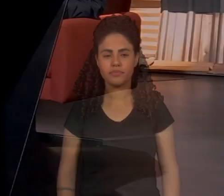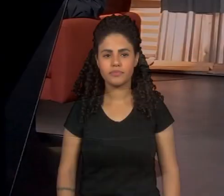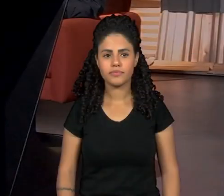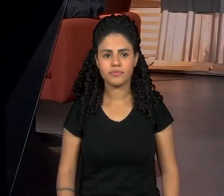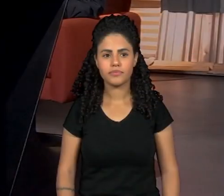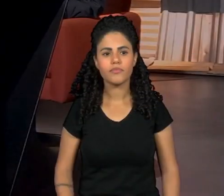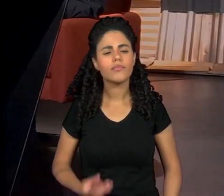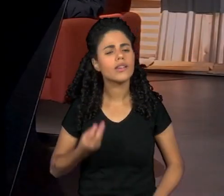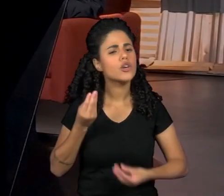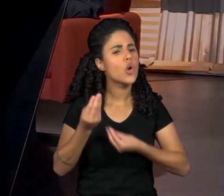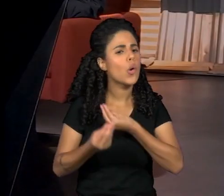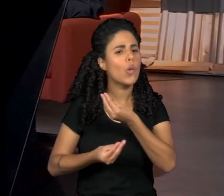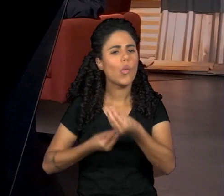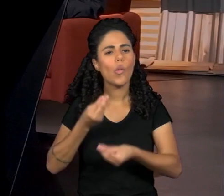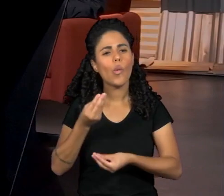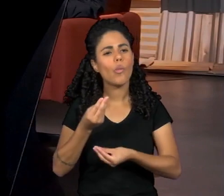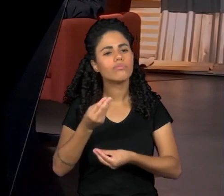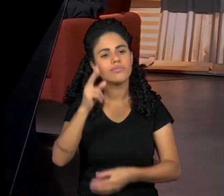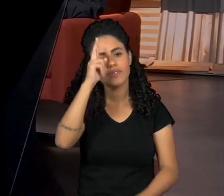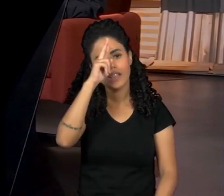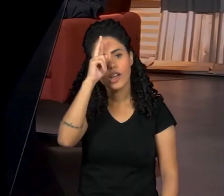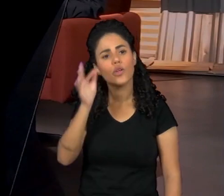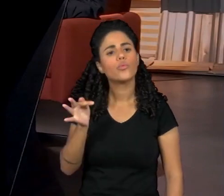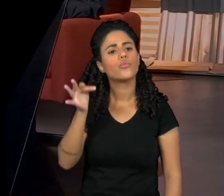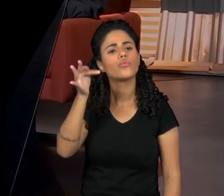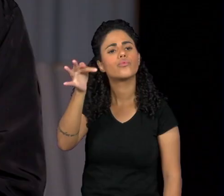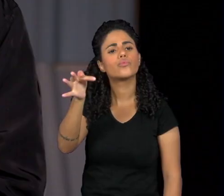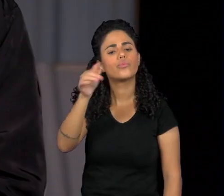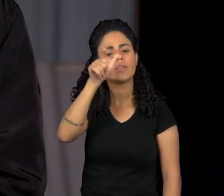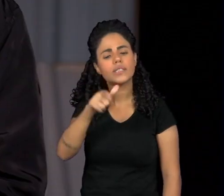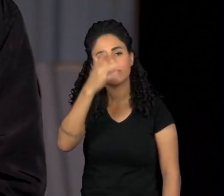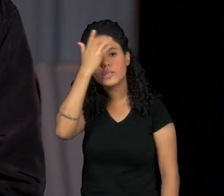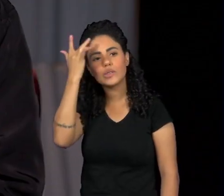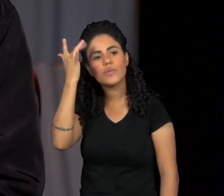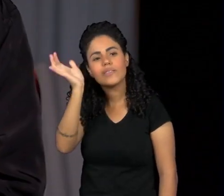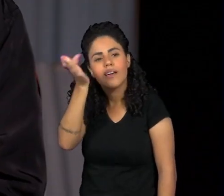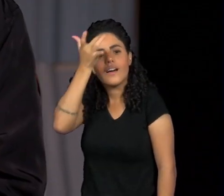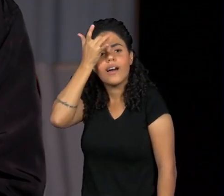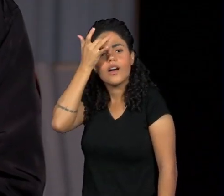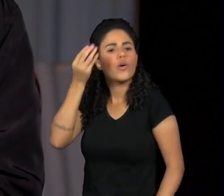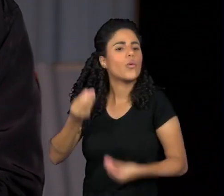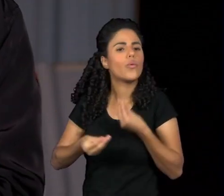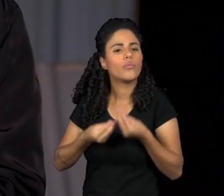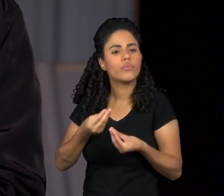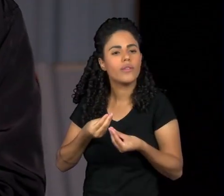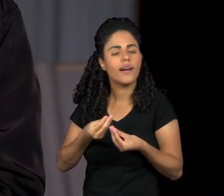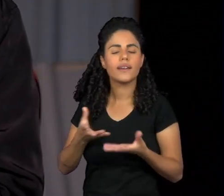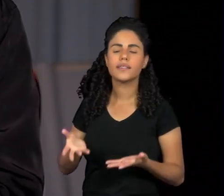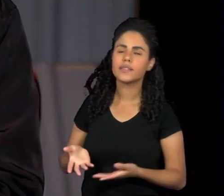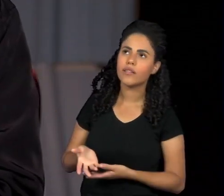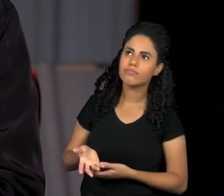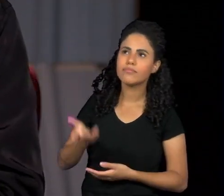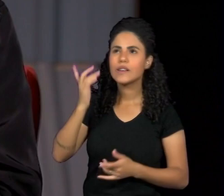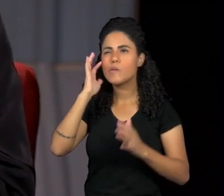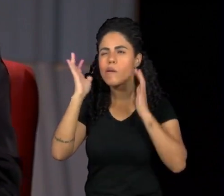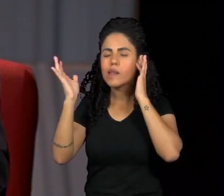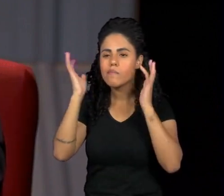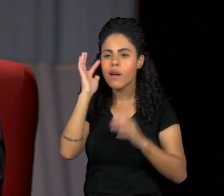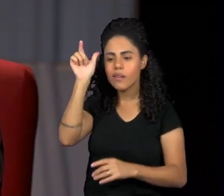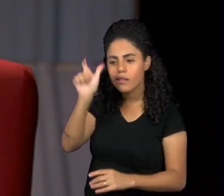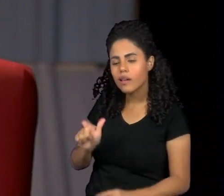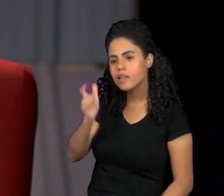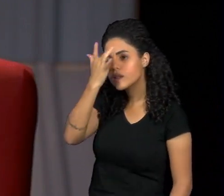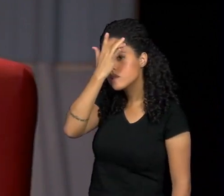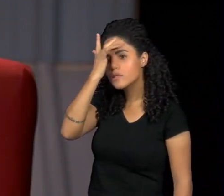Como que você quer ser lembrado, Itamar? Acho que projetar alguma imagem, alguma lembrança que as